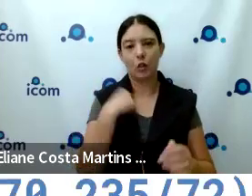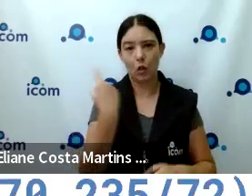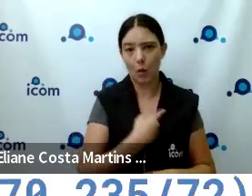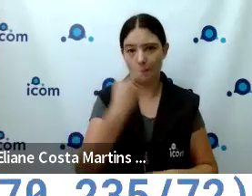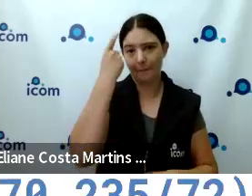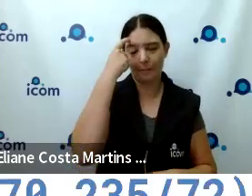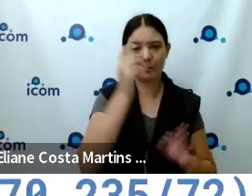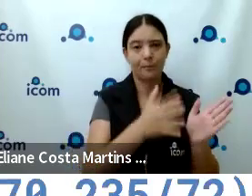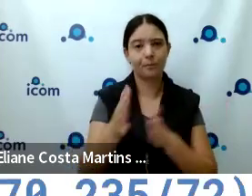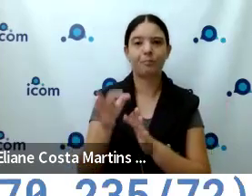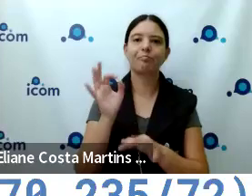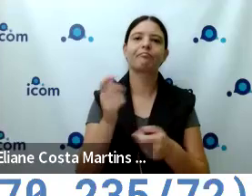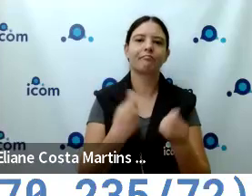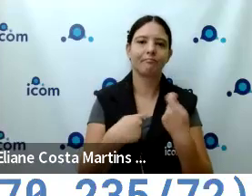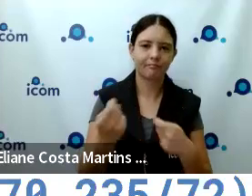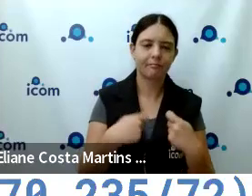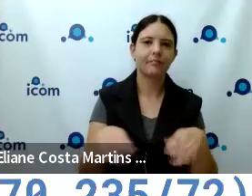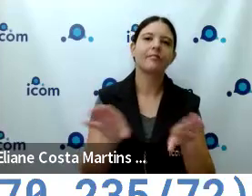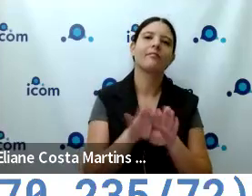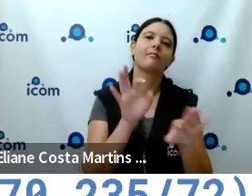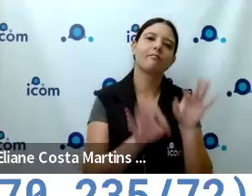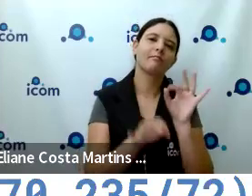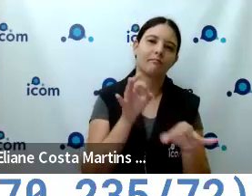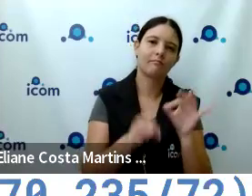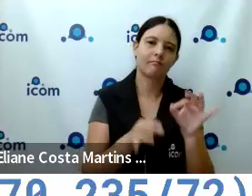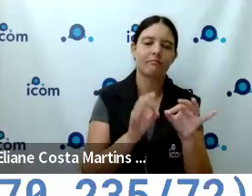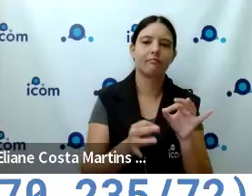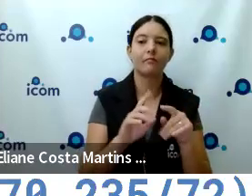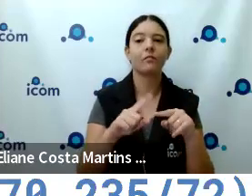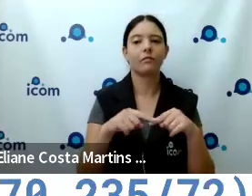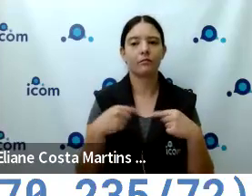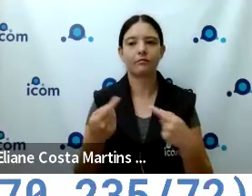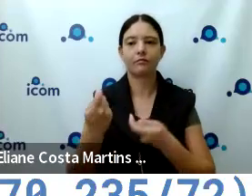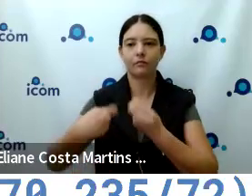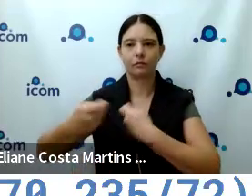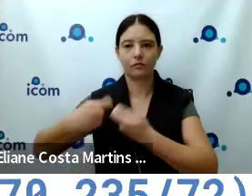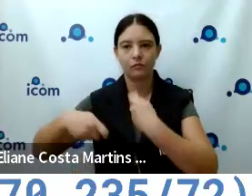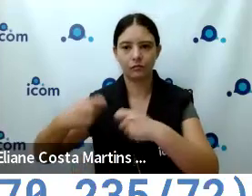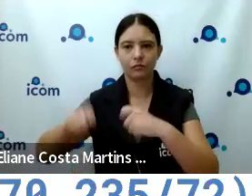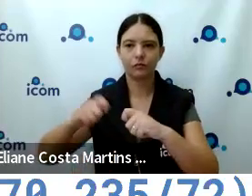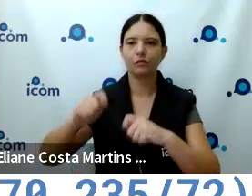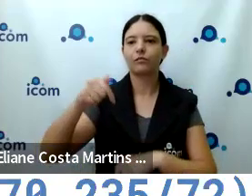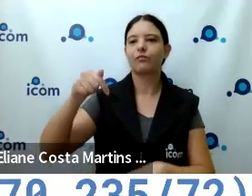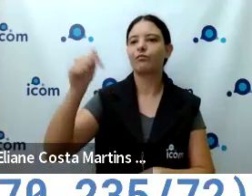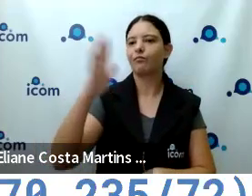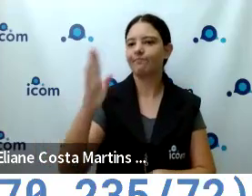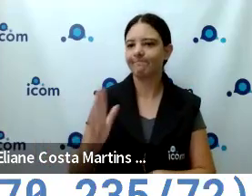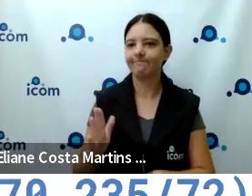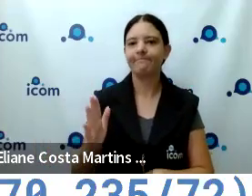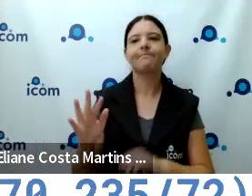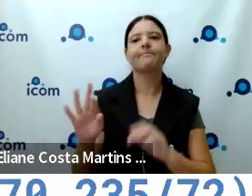administrativo e o processo judicial também, mas o processo administrativo, particularmente no Brasil, ele é muito